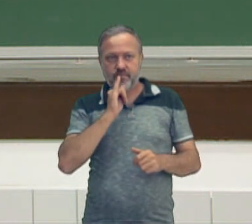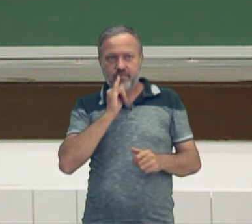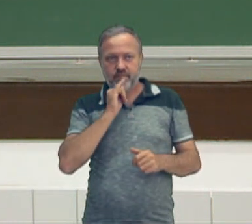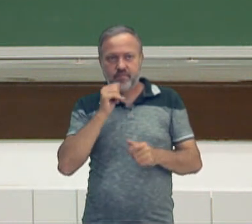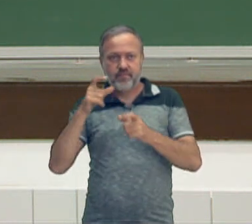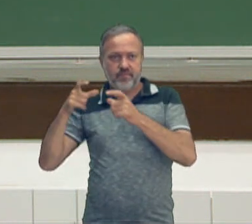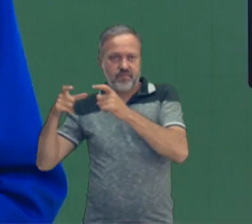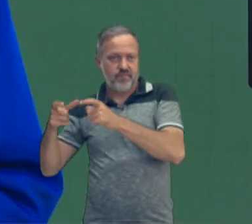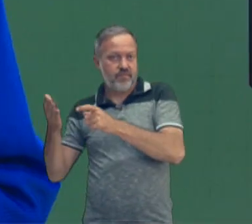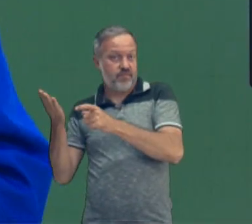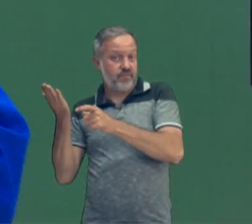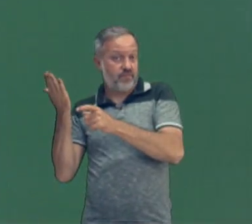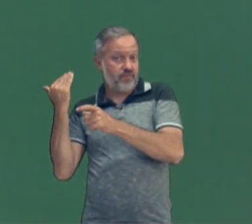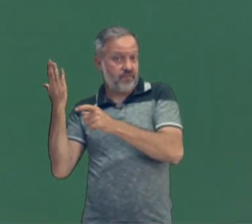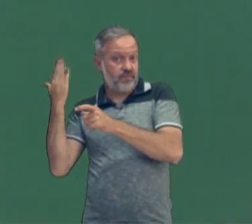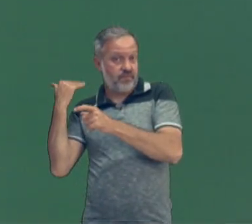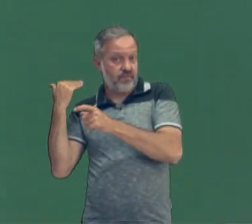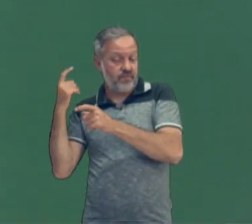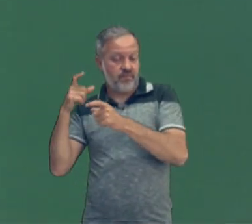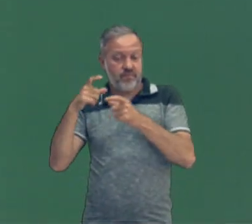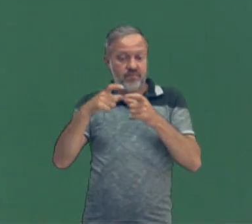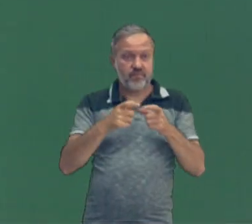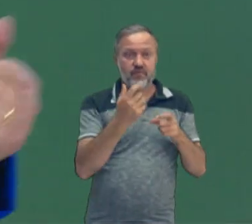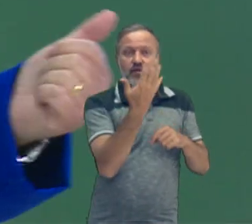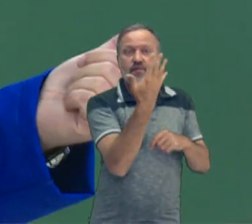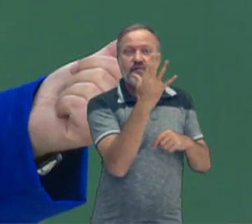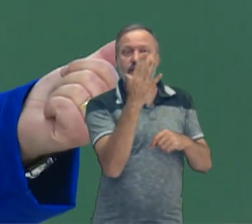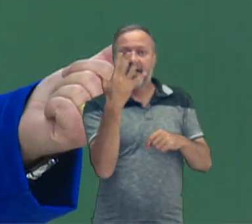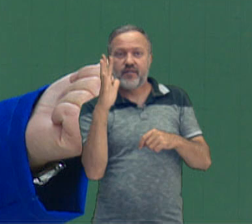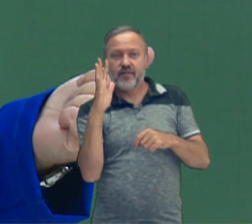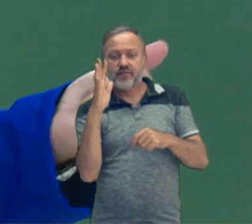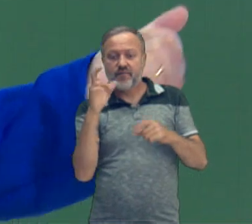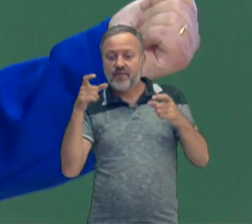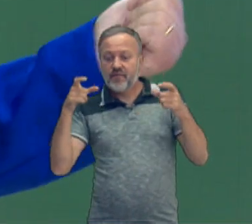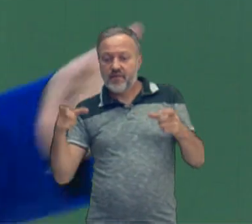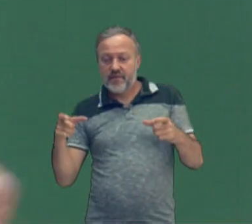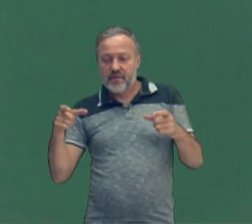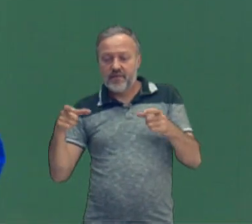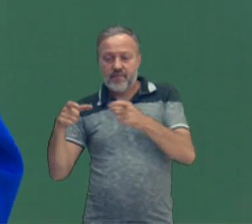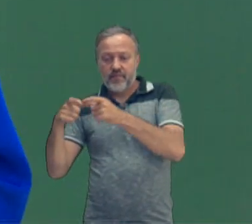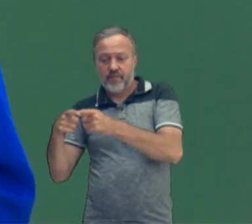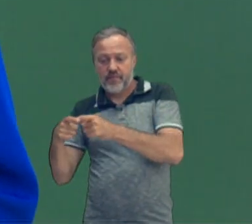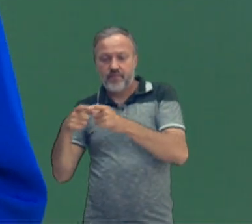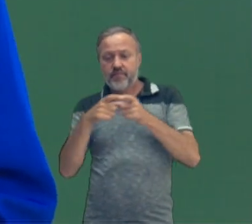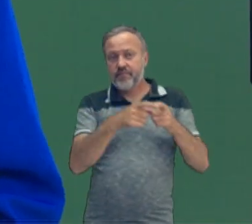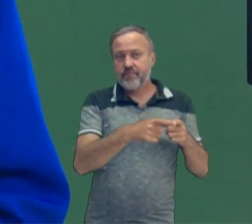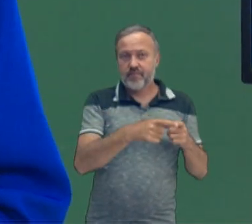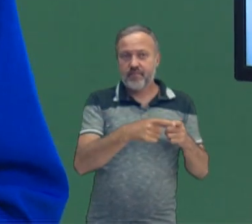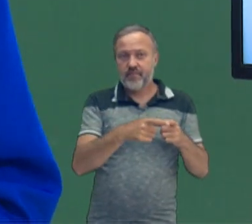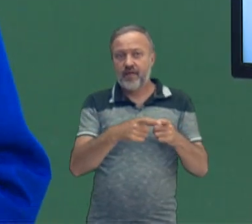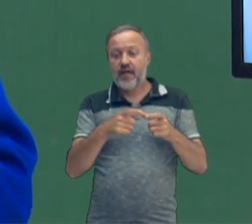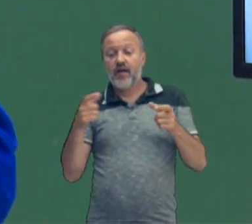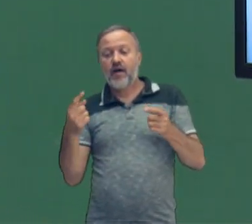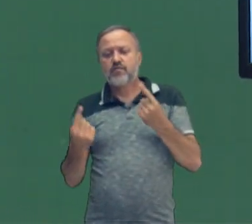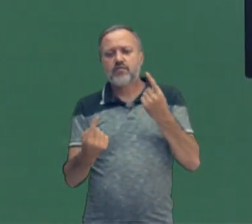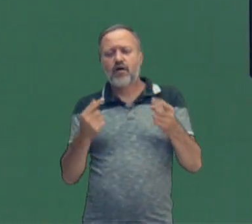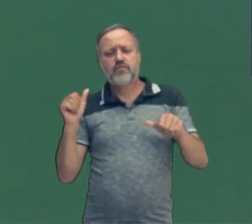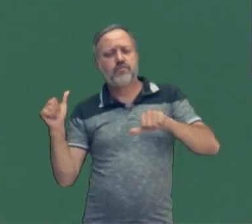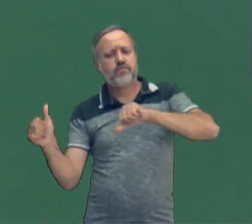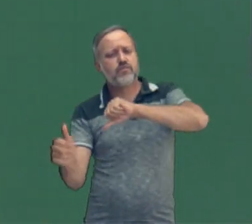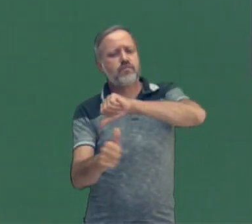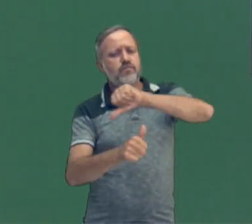espaço antrópico e o espaço natural. E aí vem de encontro ao nosso estudo da demografia. Esse